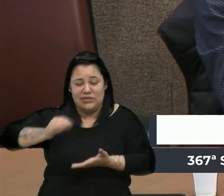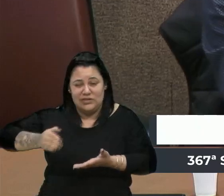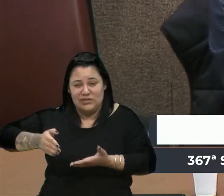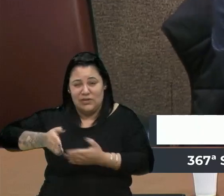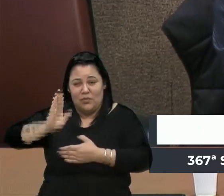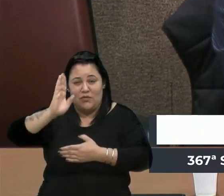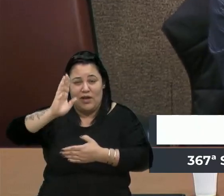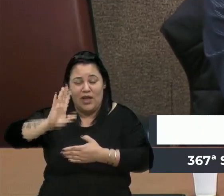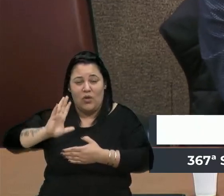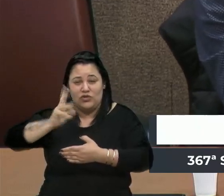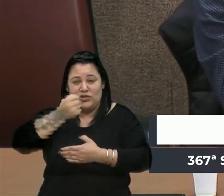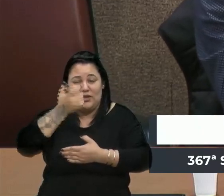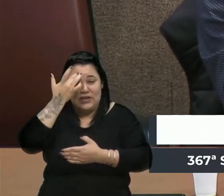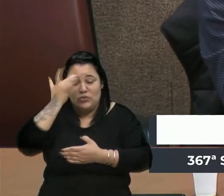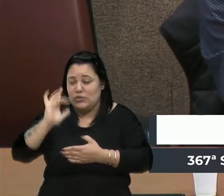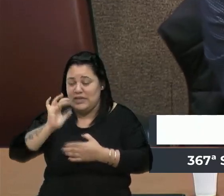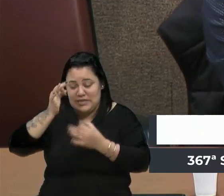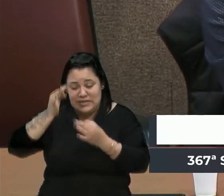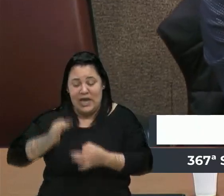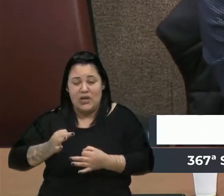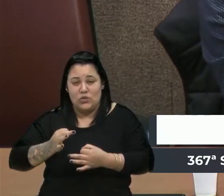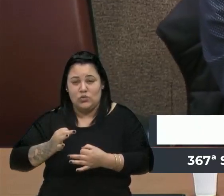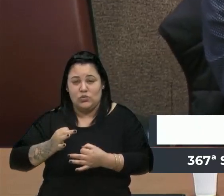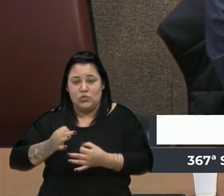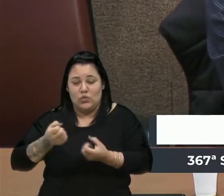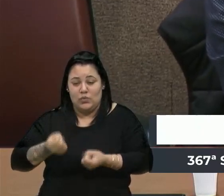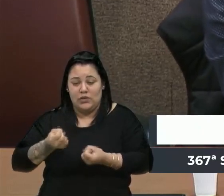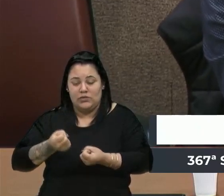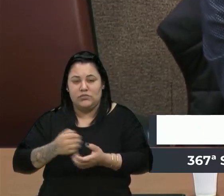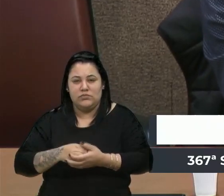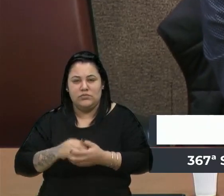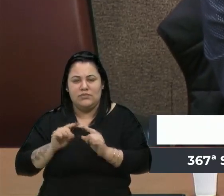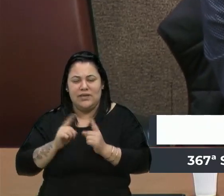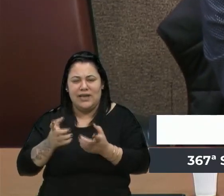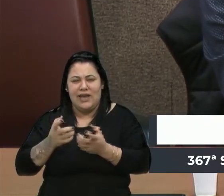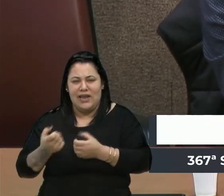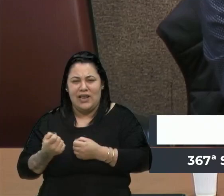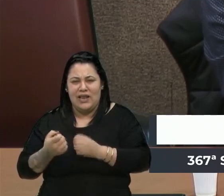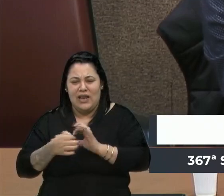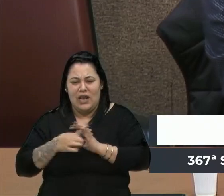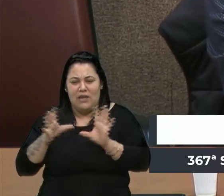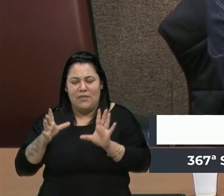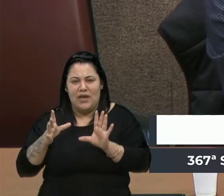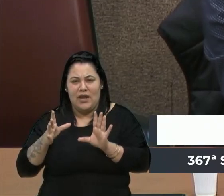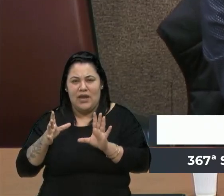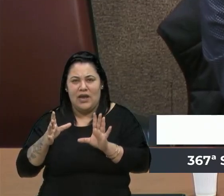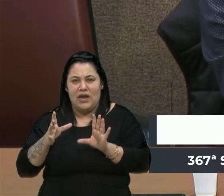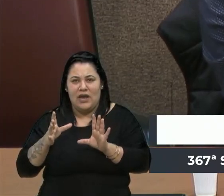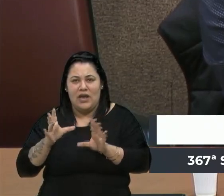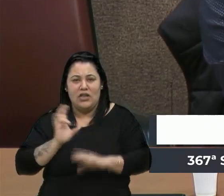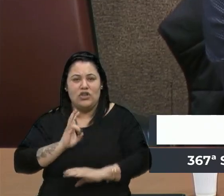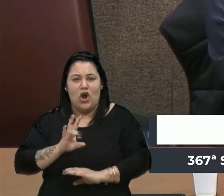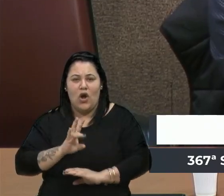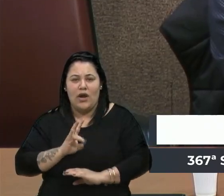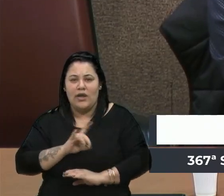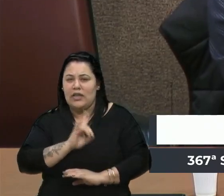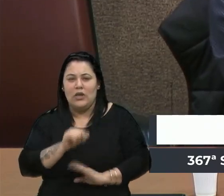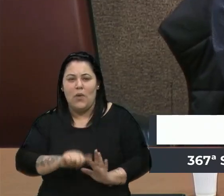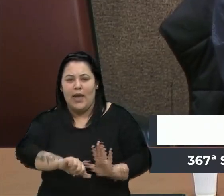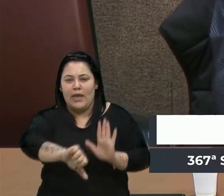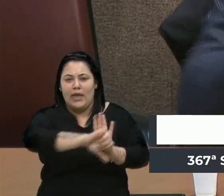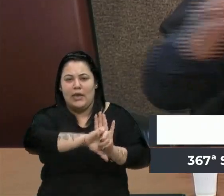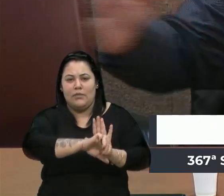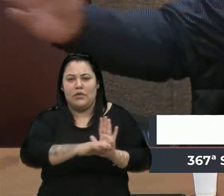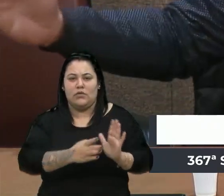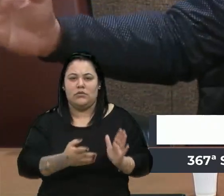a quantidade, quantas gramas, não sei, mas querem liberar um X de quantia de droga, que aquilo ali não é crime.